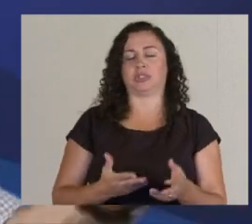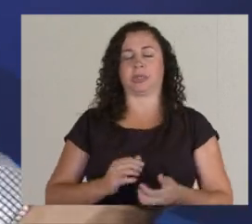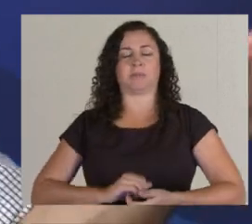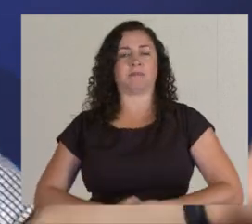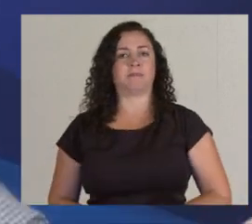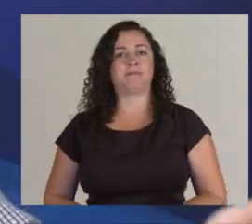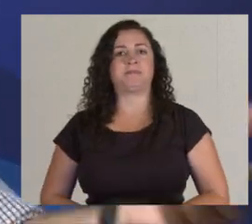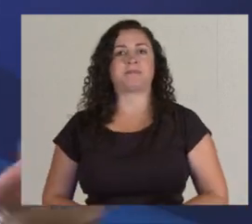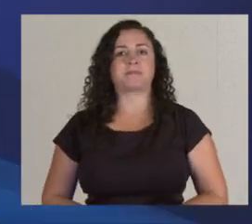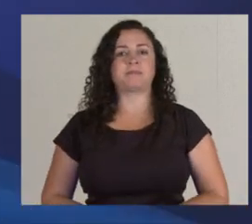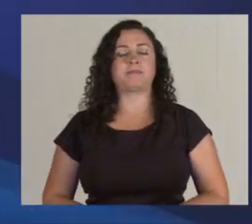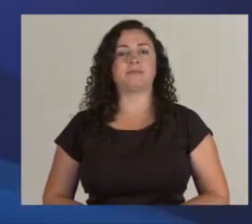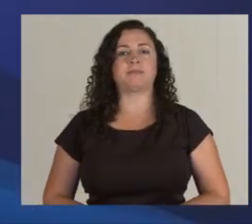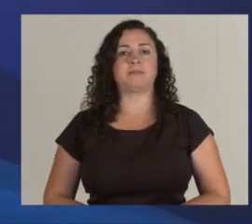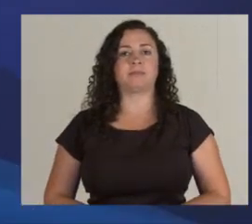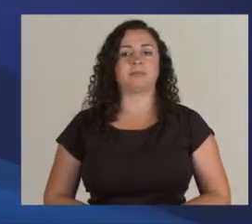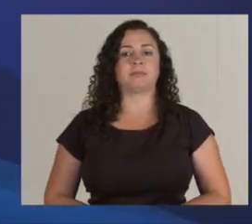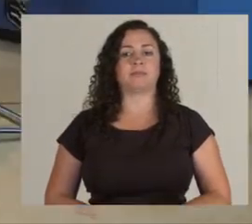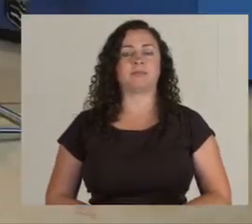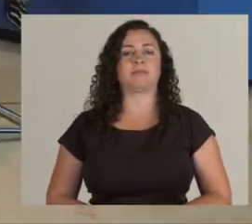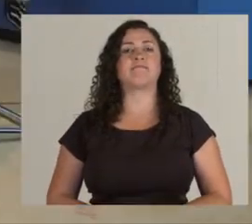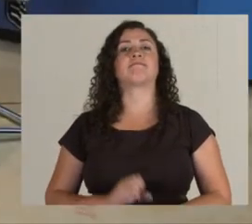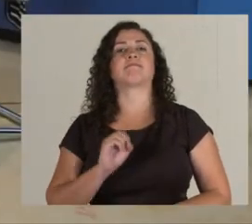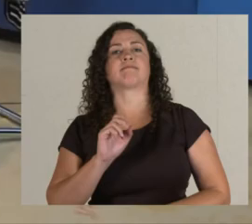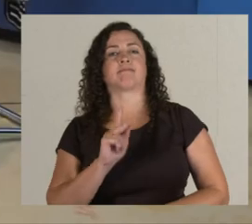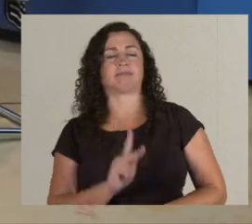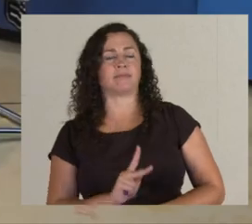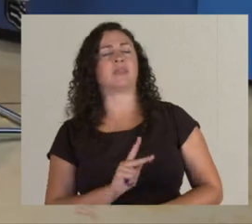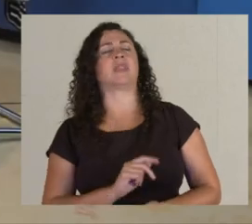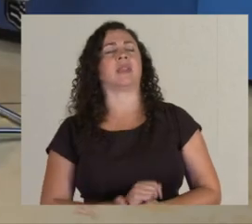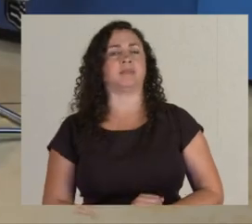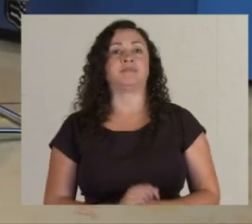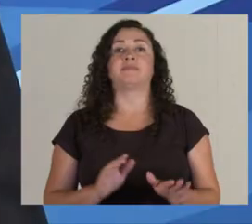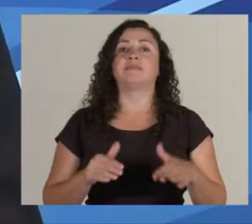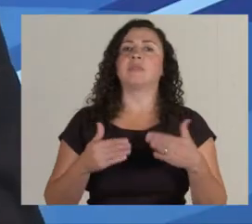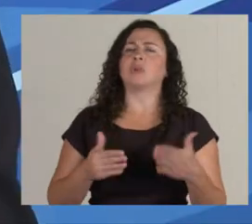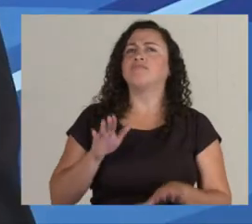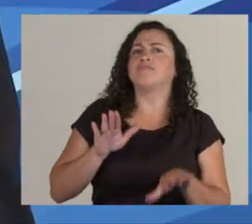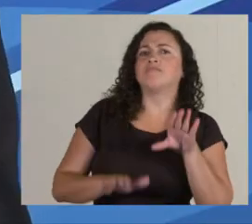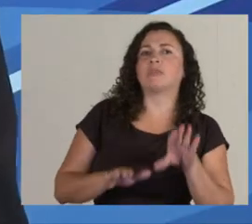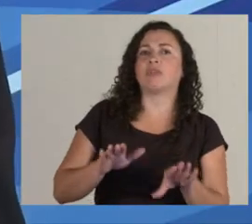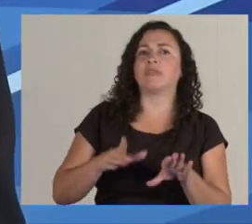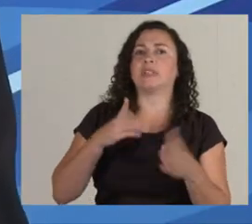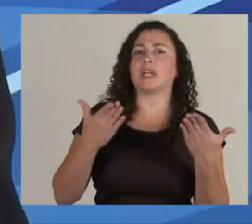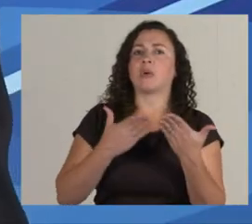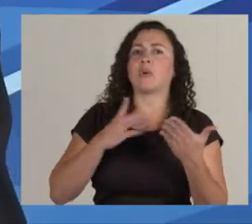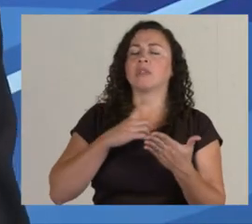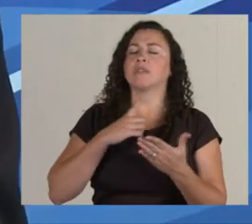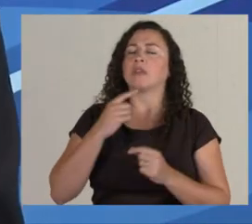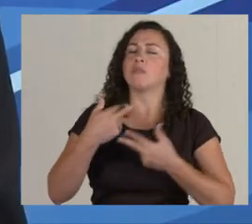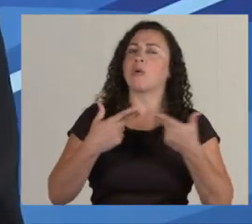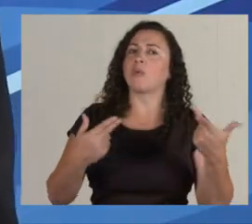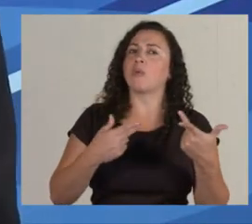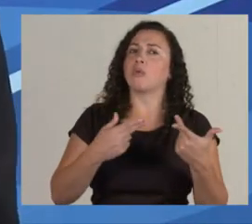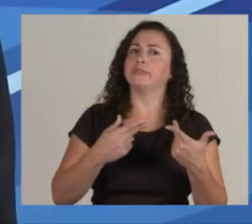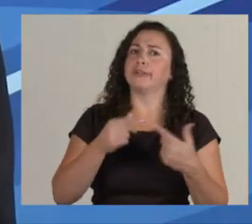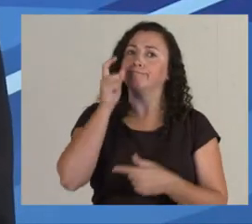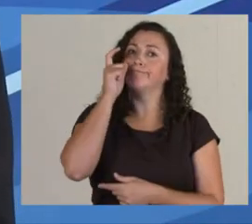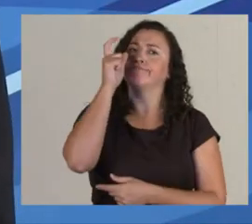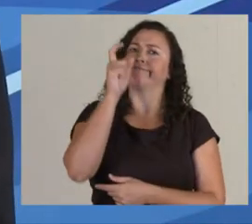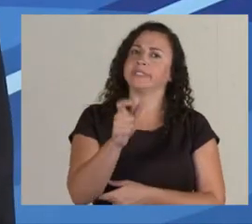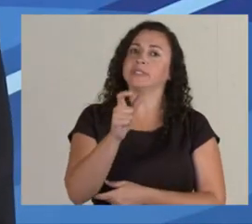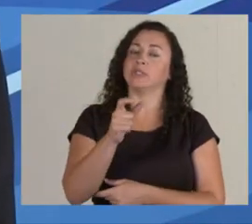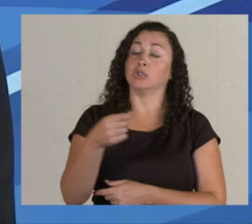parda, ou mesmo indígena, dentro da Unicamp. Ok, e aí talvez resida a questão interessante desse